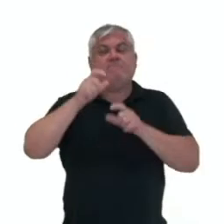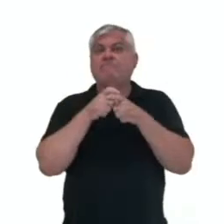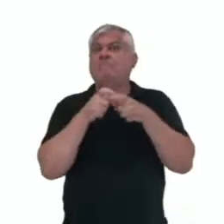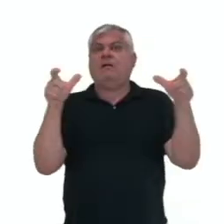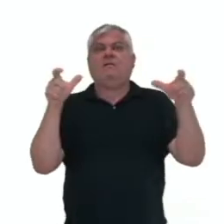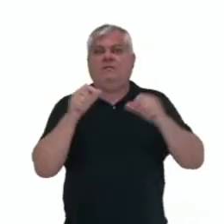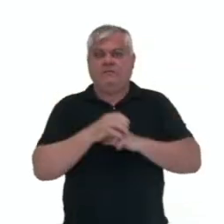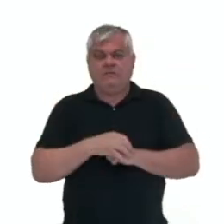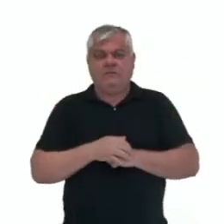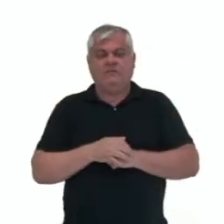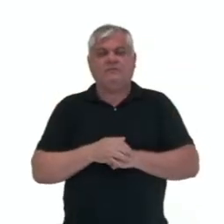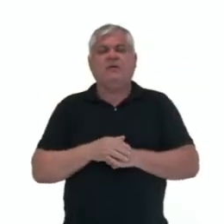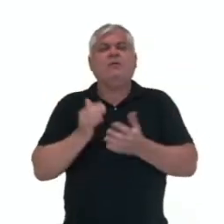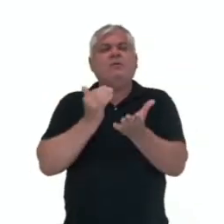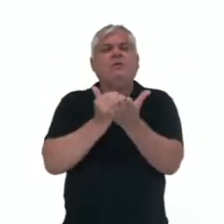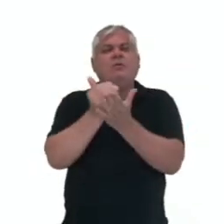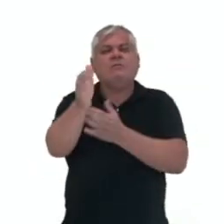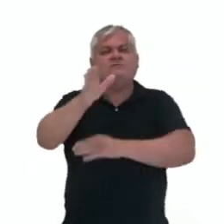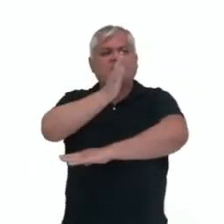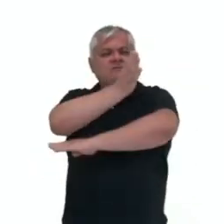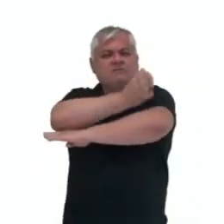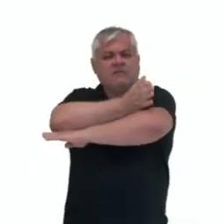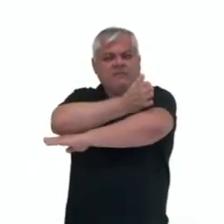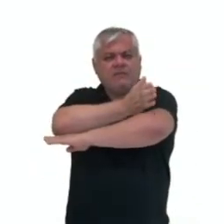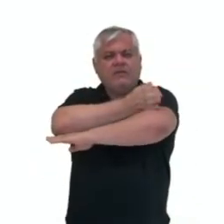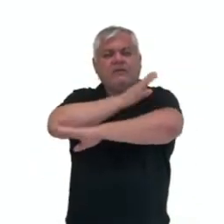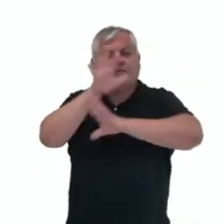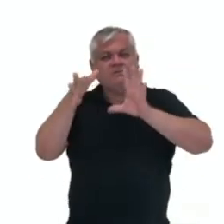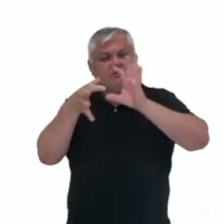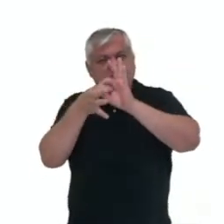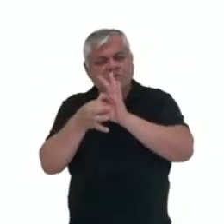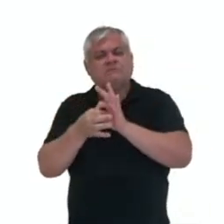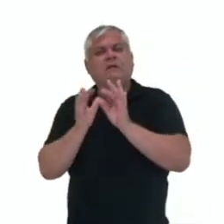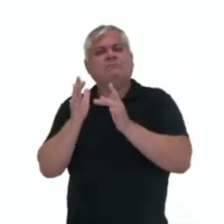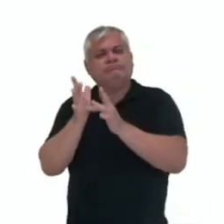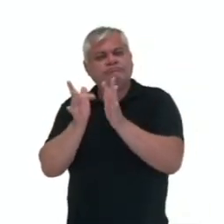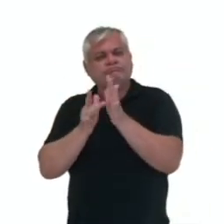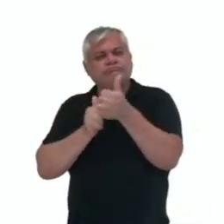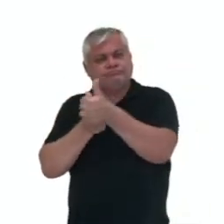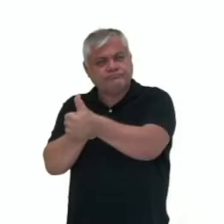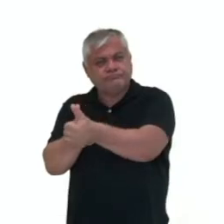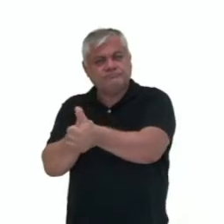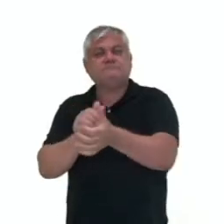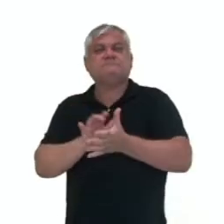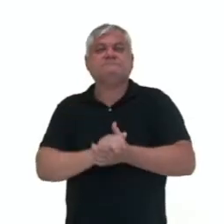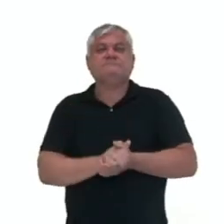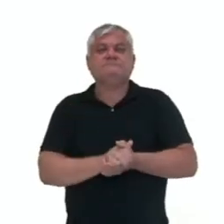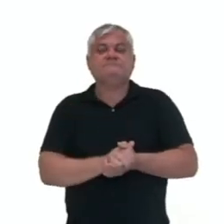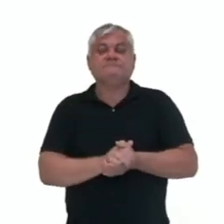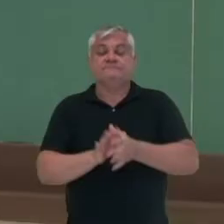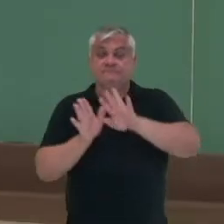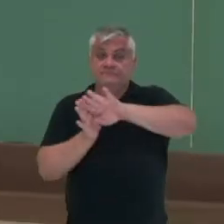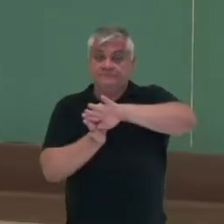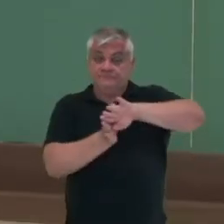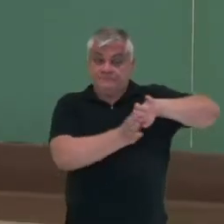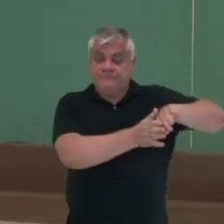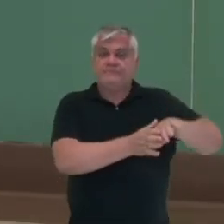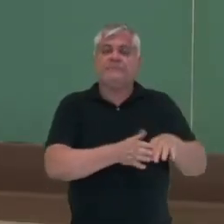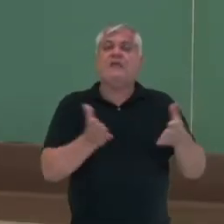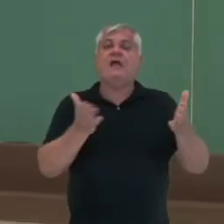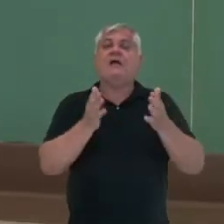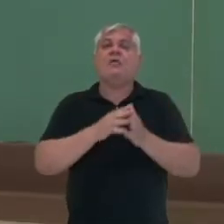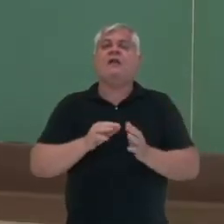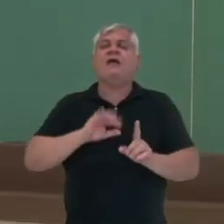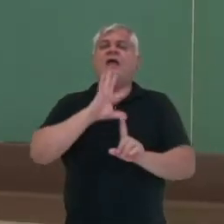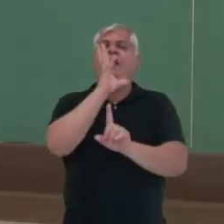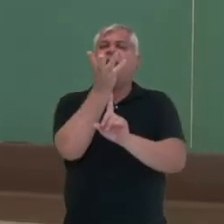à Idade Média e tem associação direta com o cristianismo. Vamos conversar um pouquinho agora sobre um estilo de arte chamado